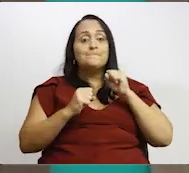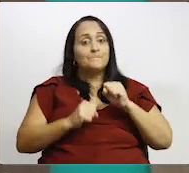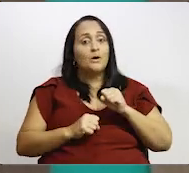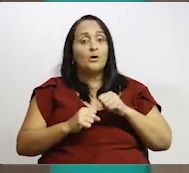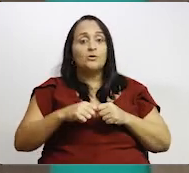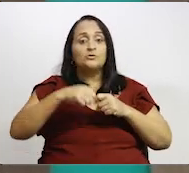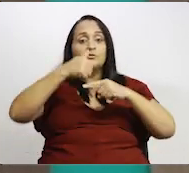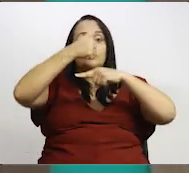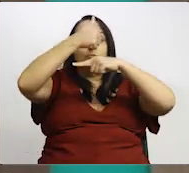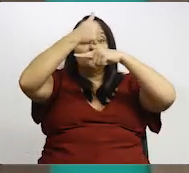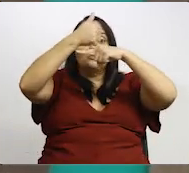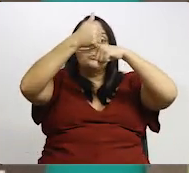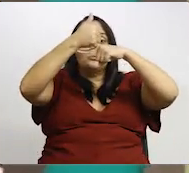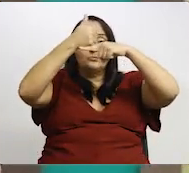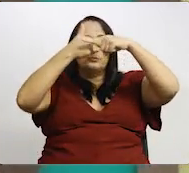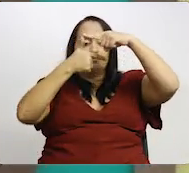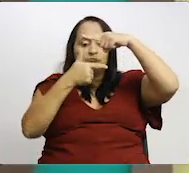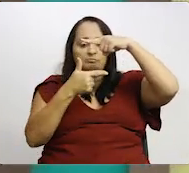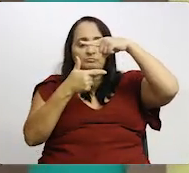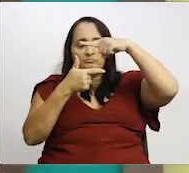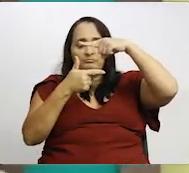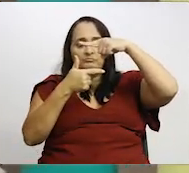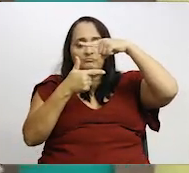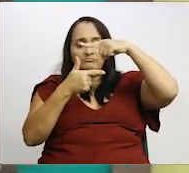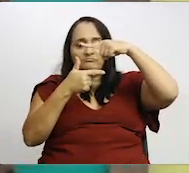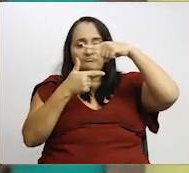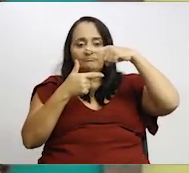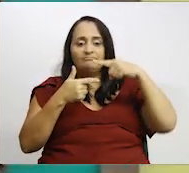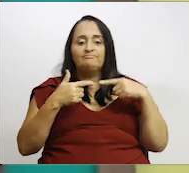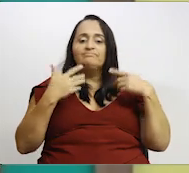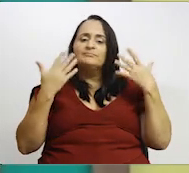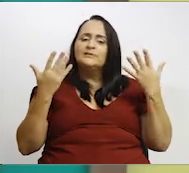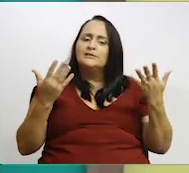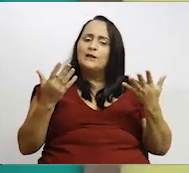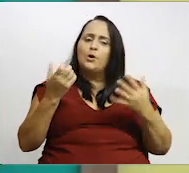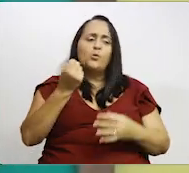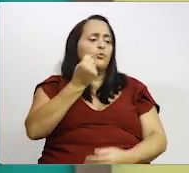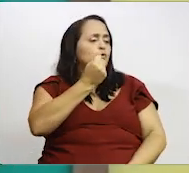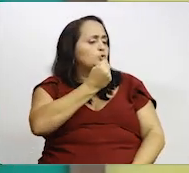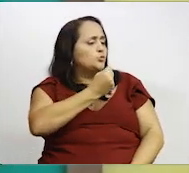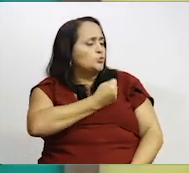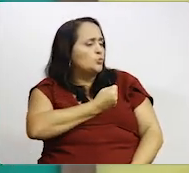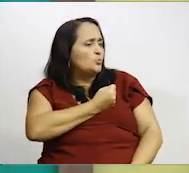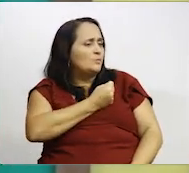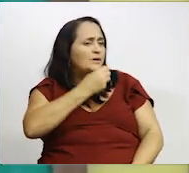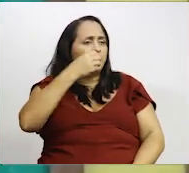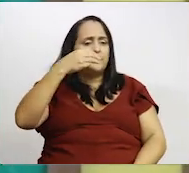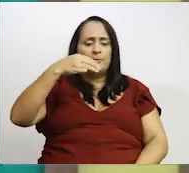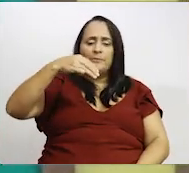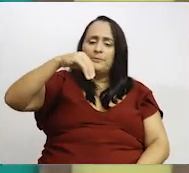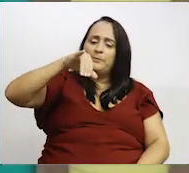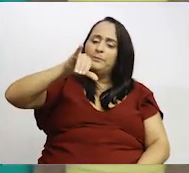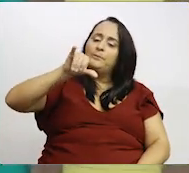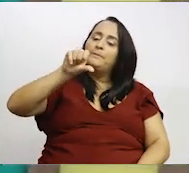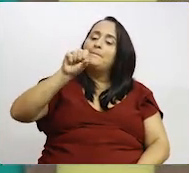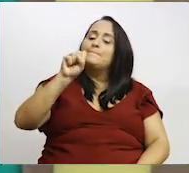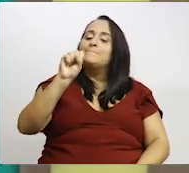1,5. E em fração, nós conhecemos isso aqui como números mistos.